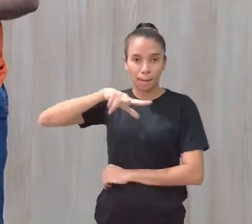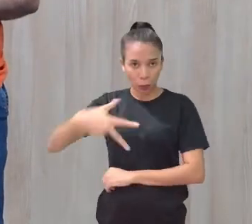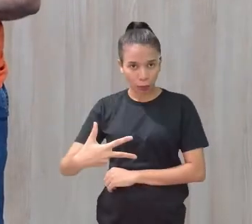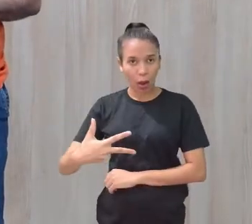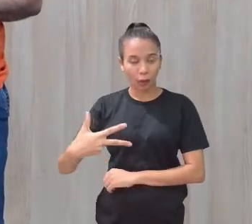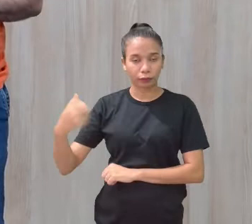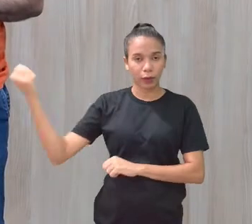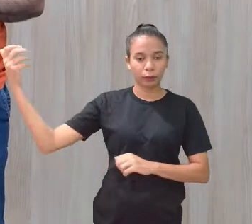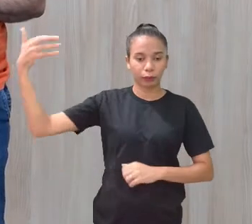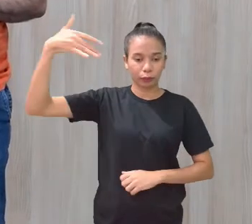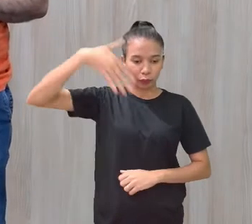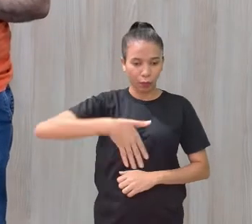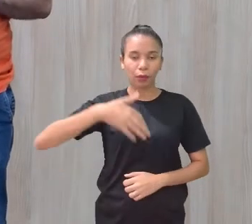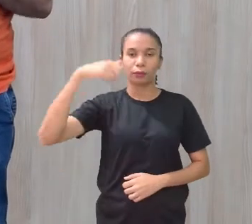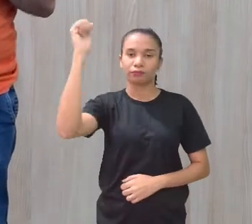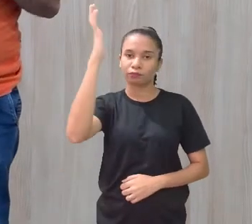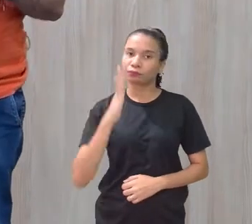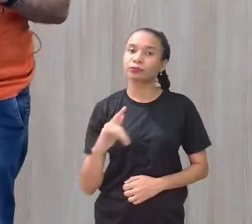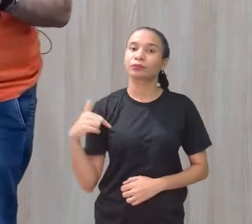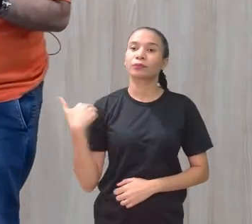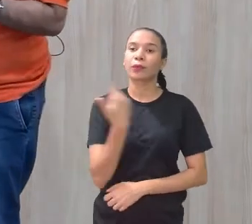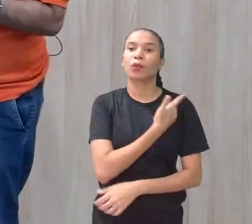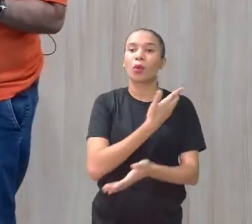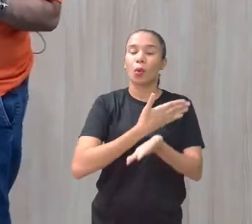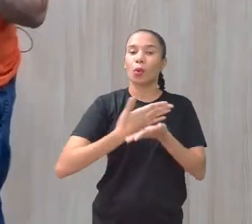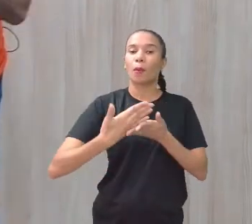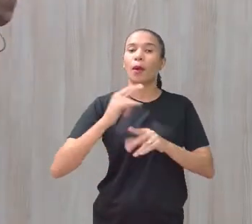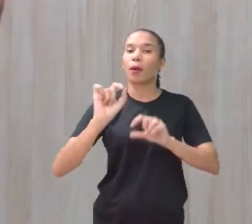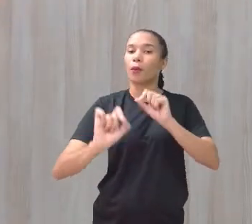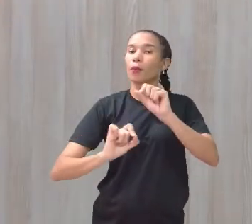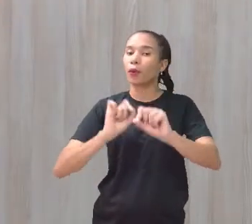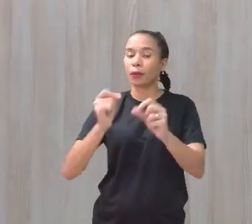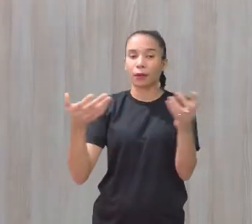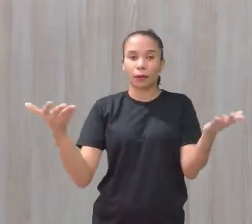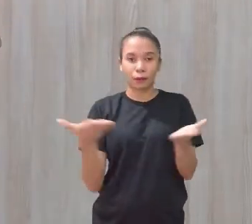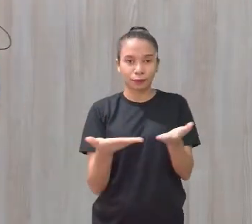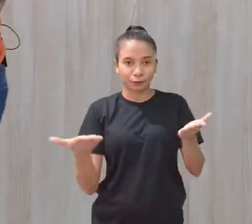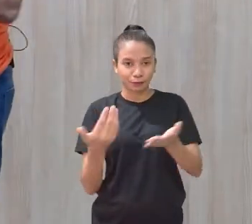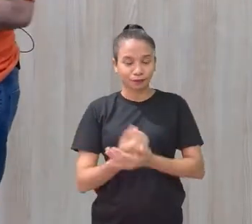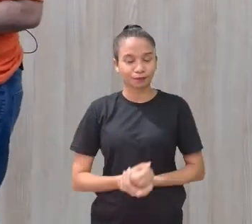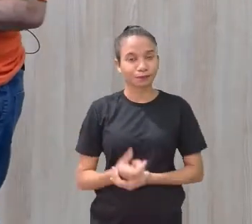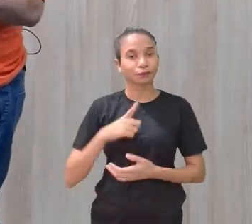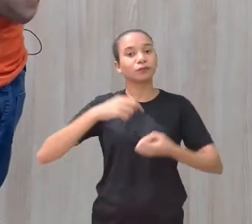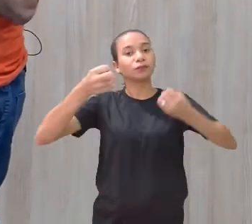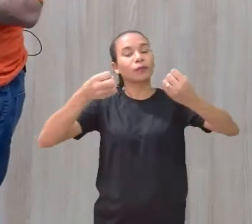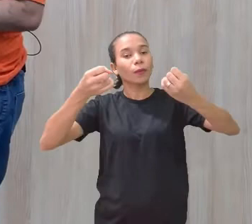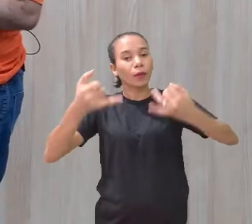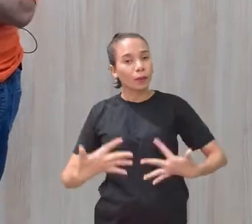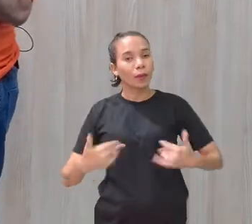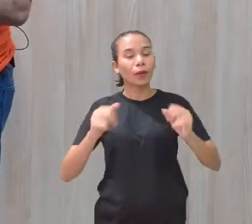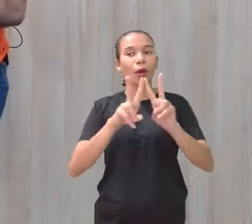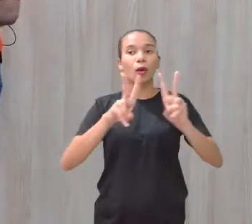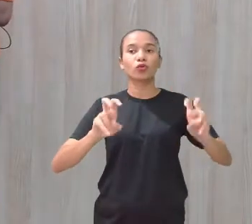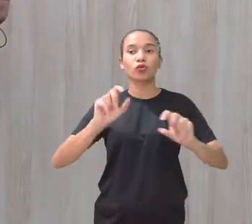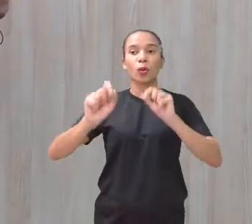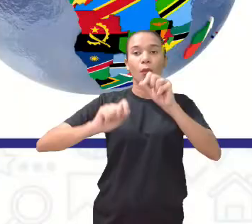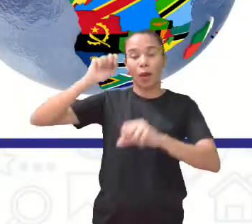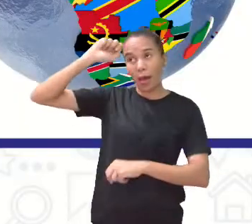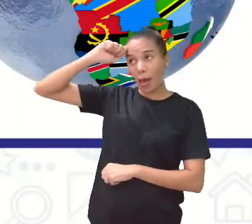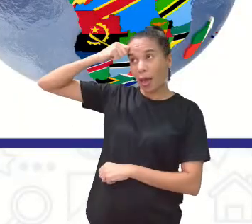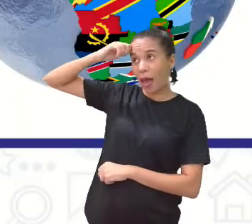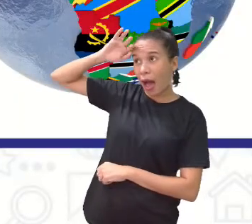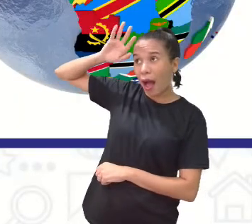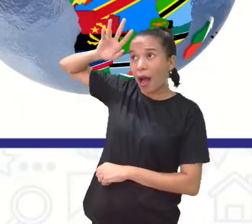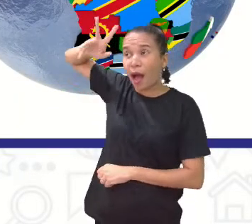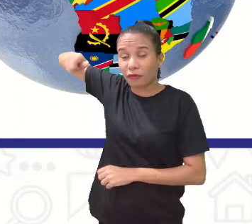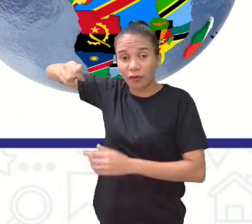Então, a gente vai começar hoje falando um pouco sobre a África